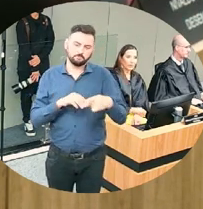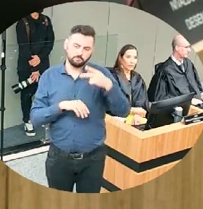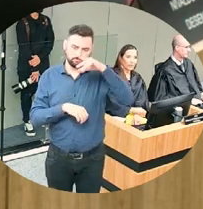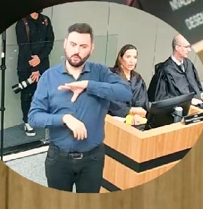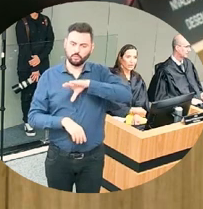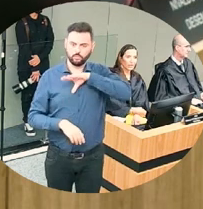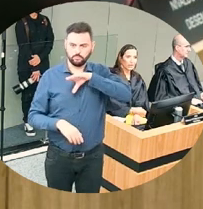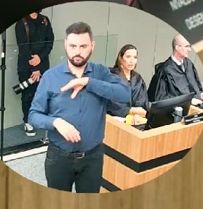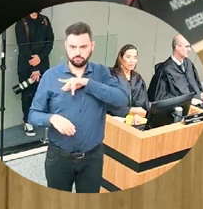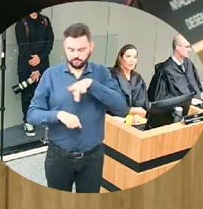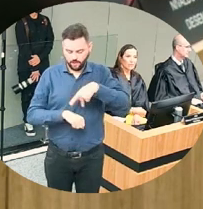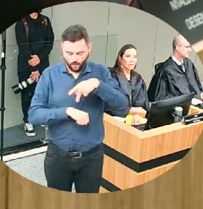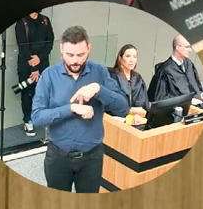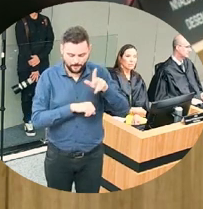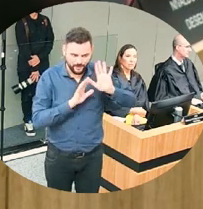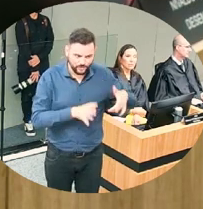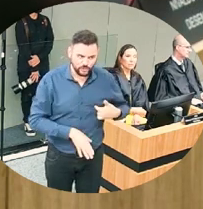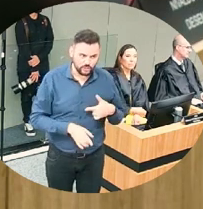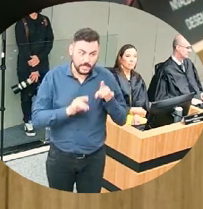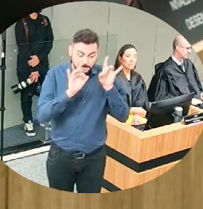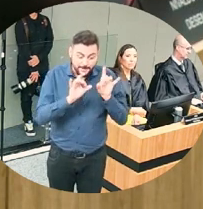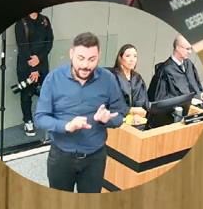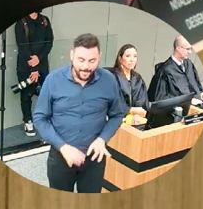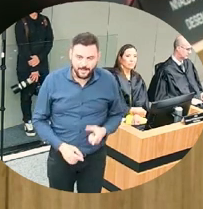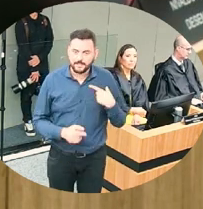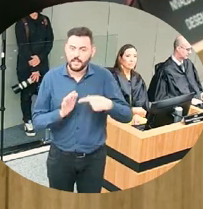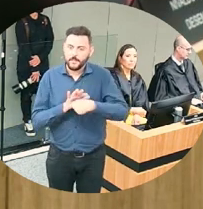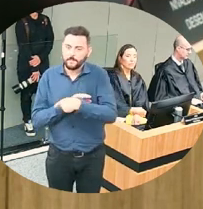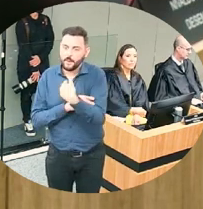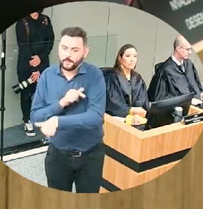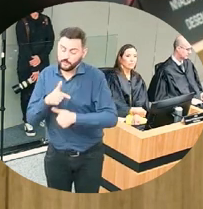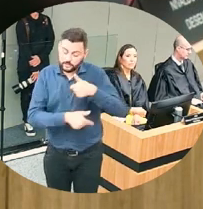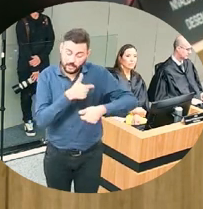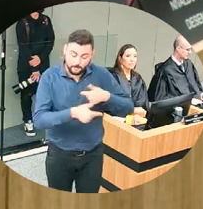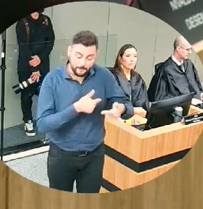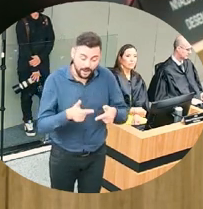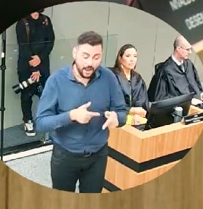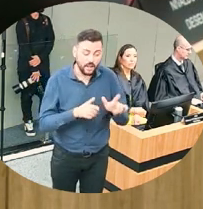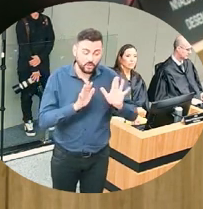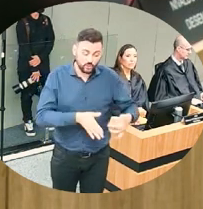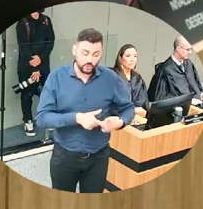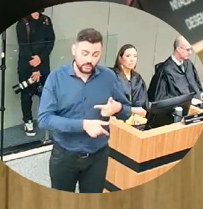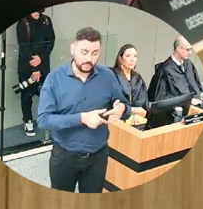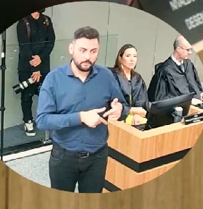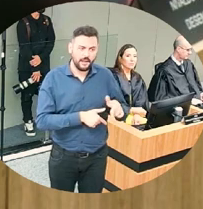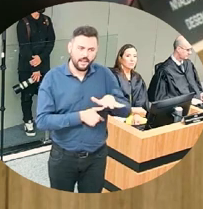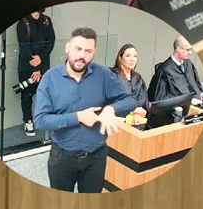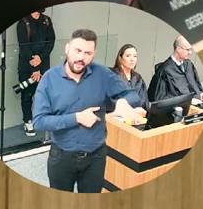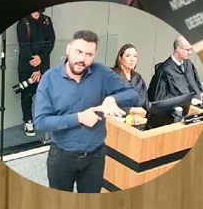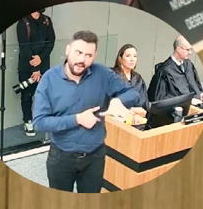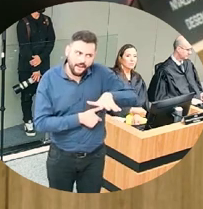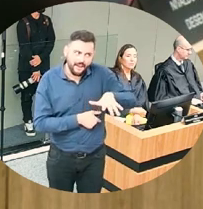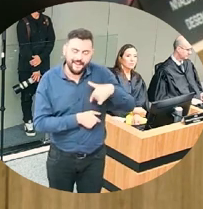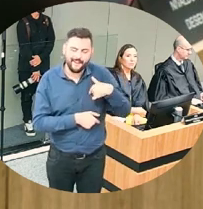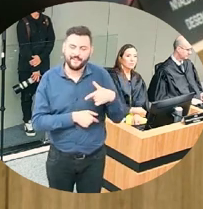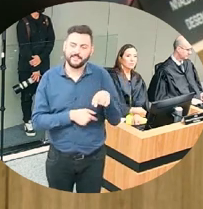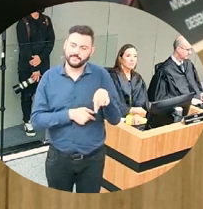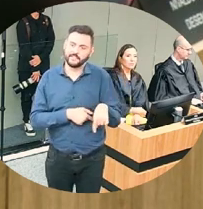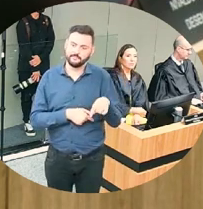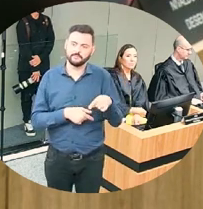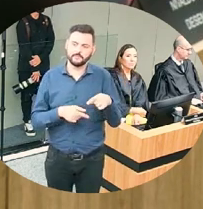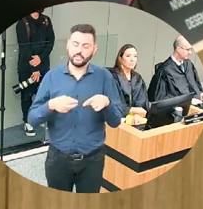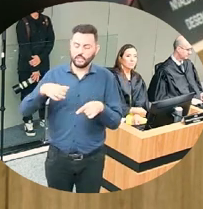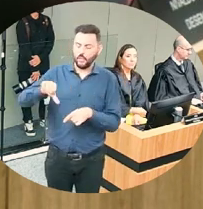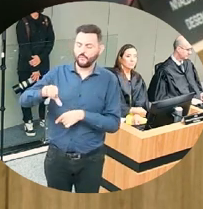Lisboa analista processual do Ministério Público do Trabalho desde 1996 e